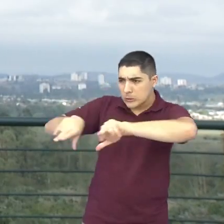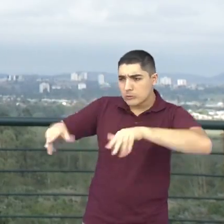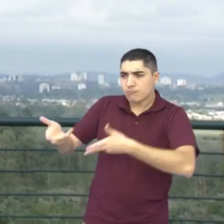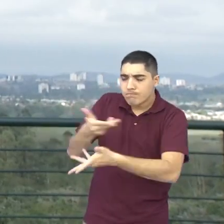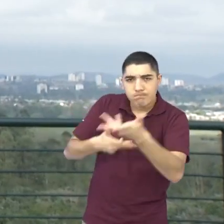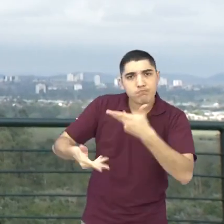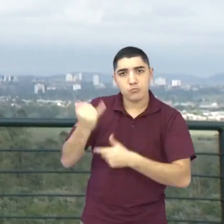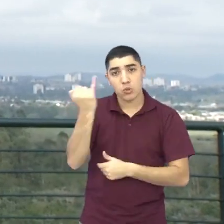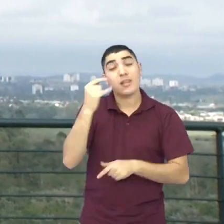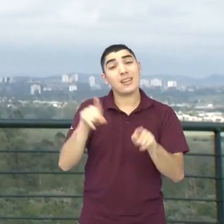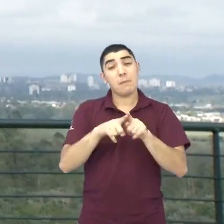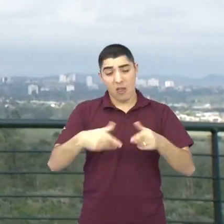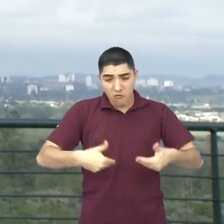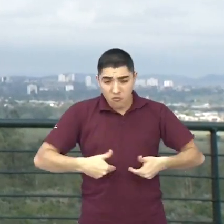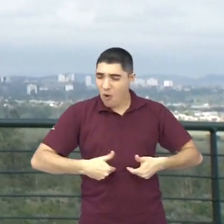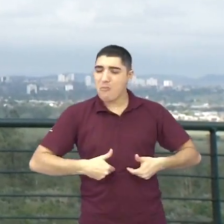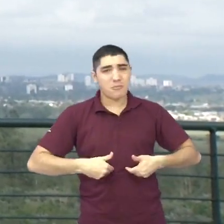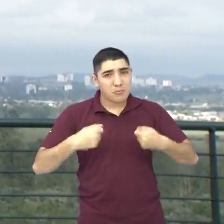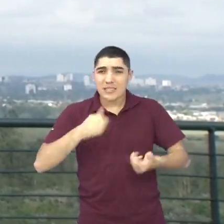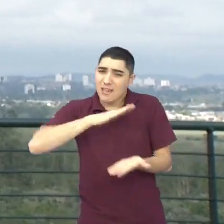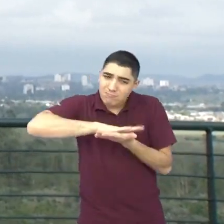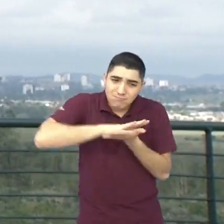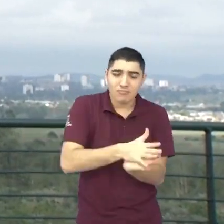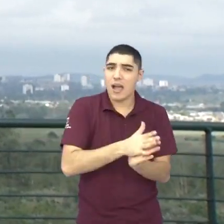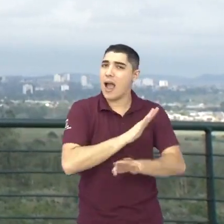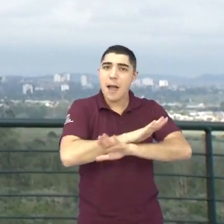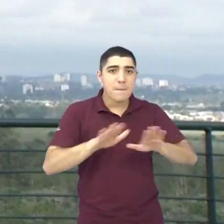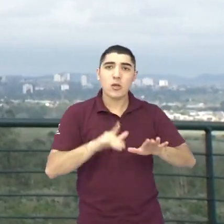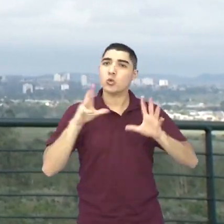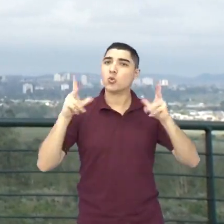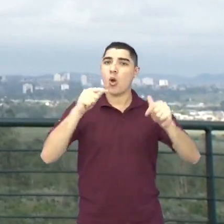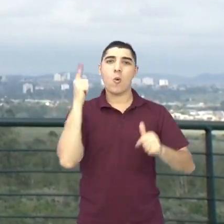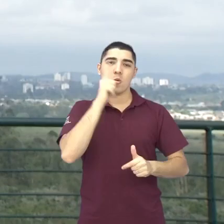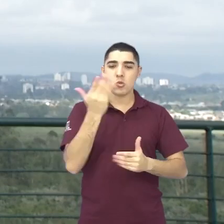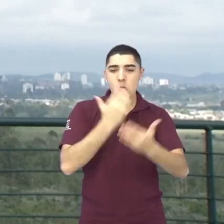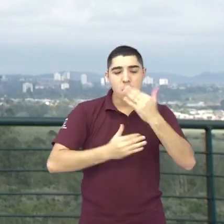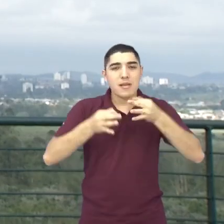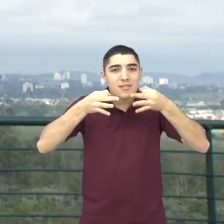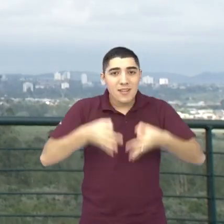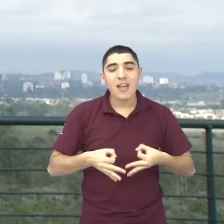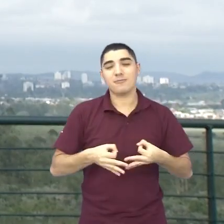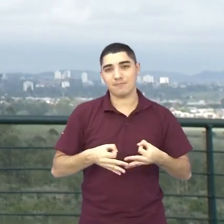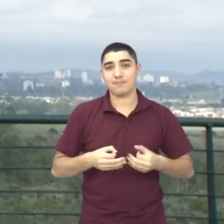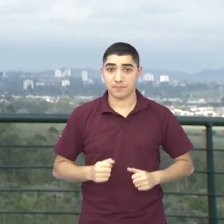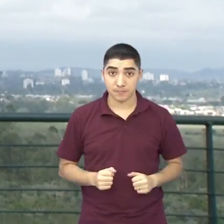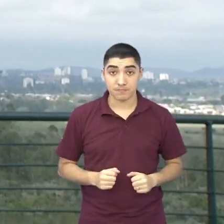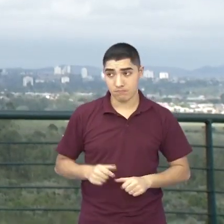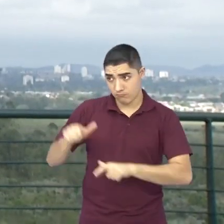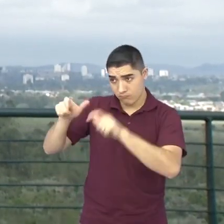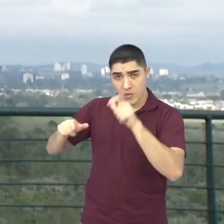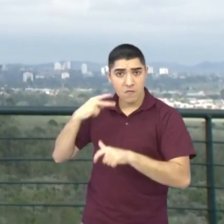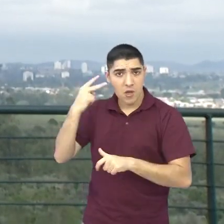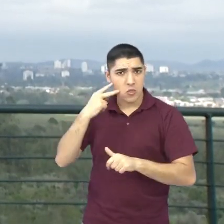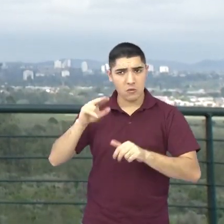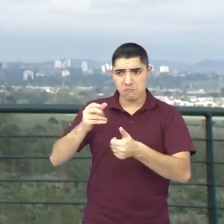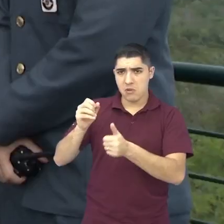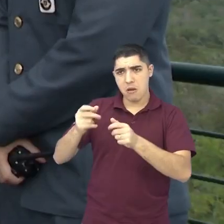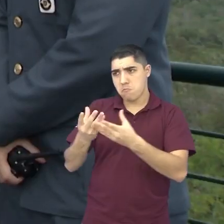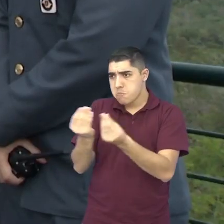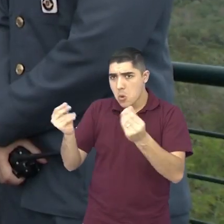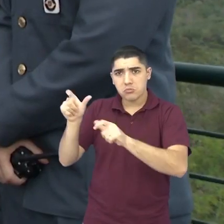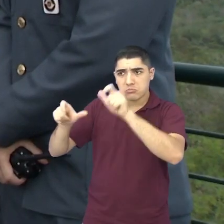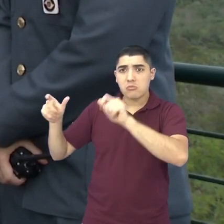outros, pelas diferenças. Então isso é super importante. E a gente acabar com a fome. Quando tem oportunidade, a gente dá oportunidade para as pessoas, a gente consegue